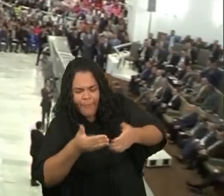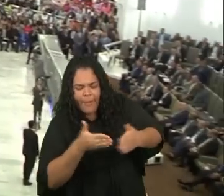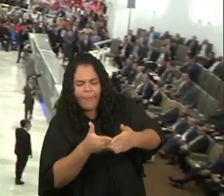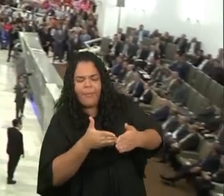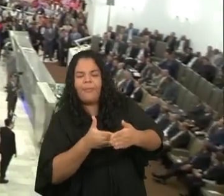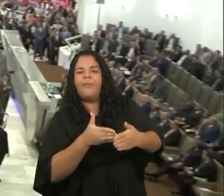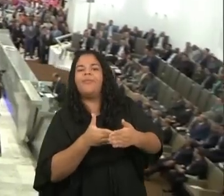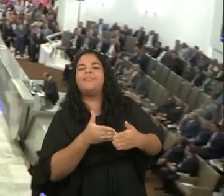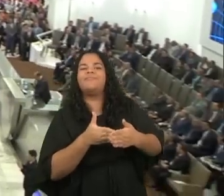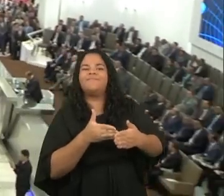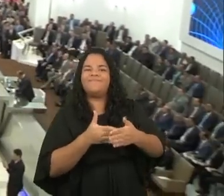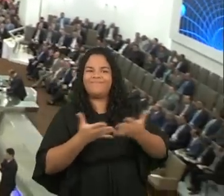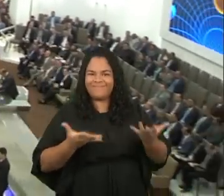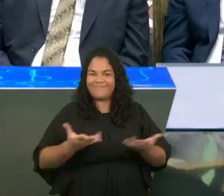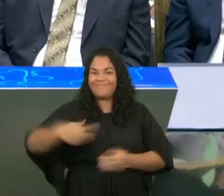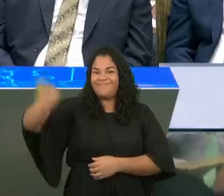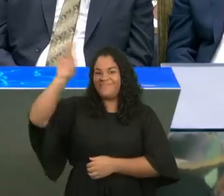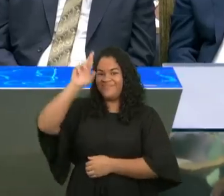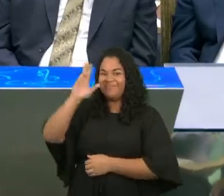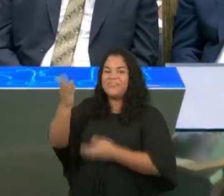A tenda do sol.